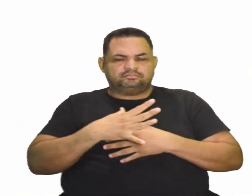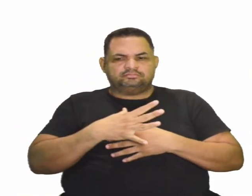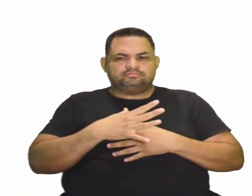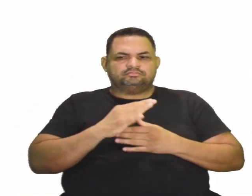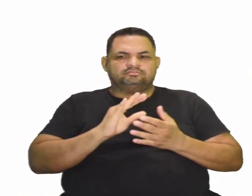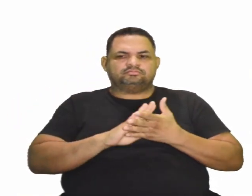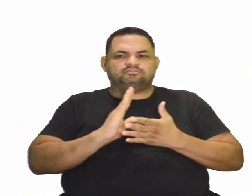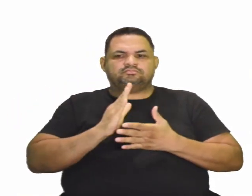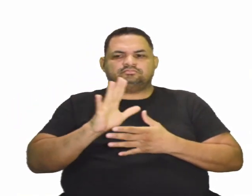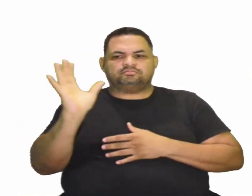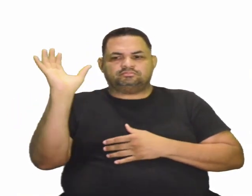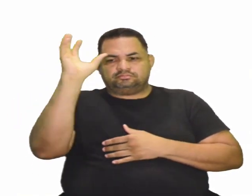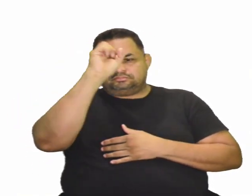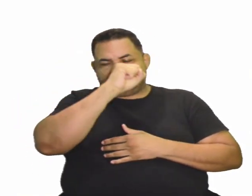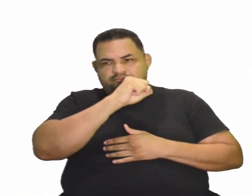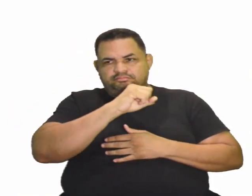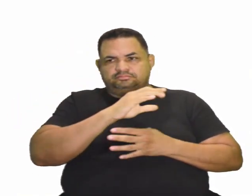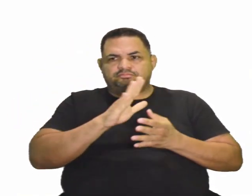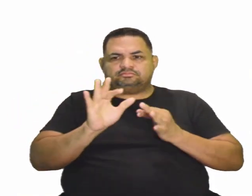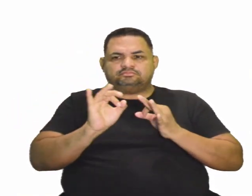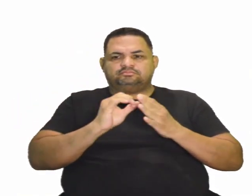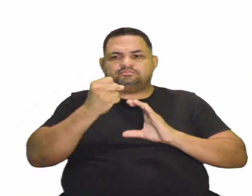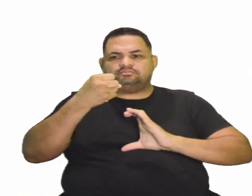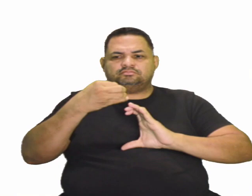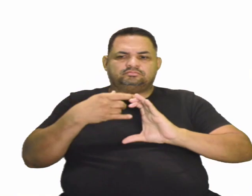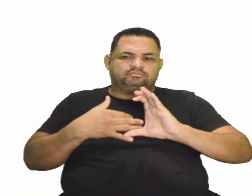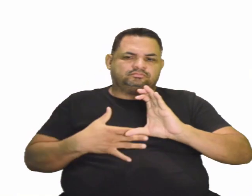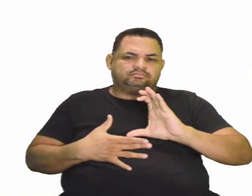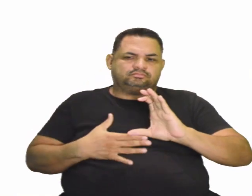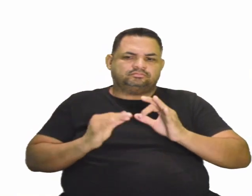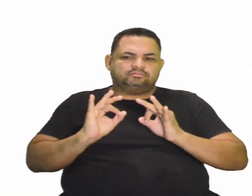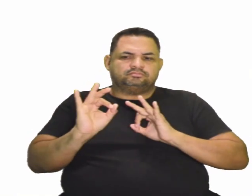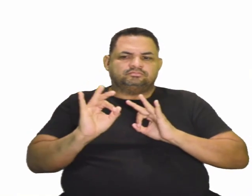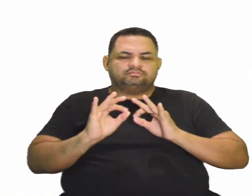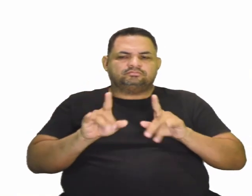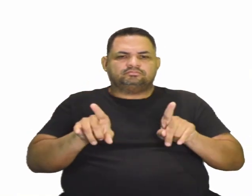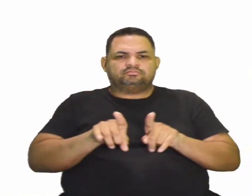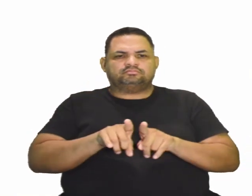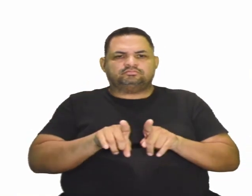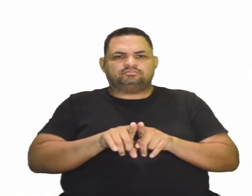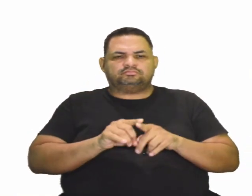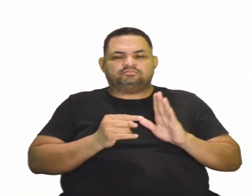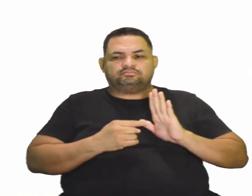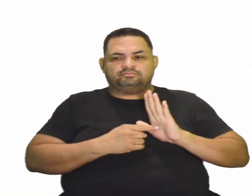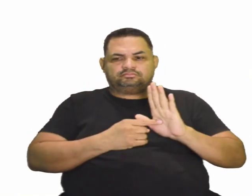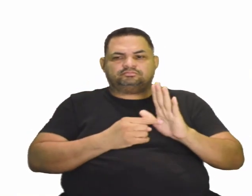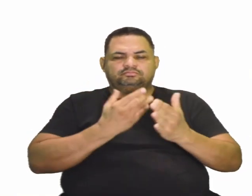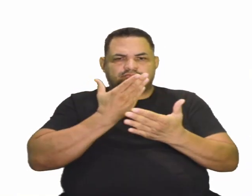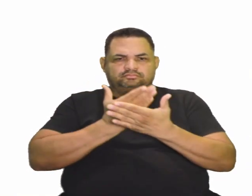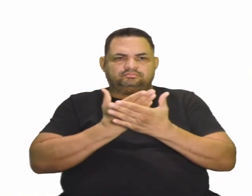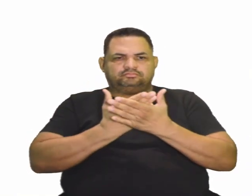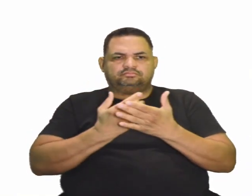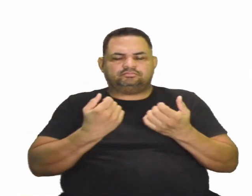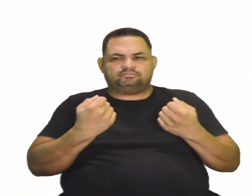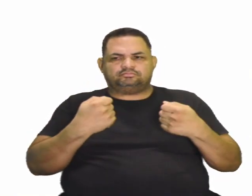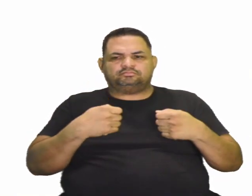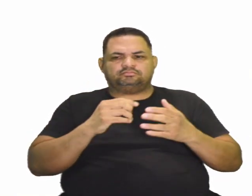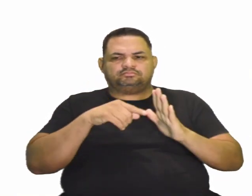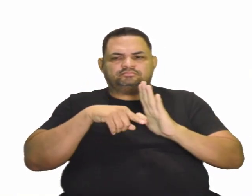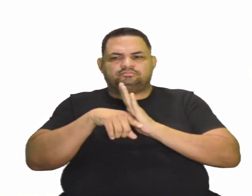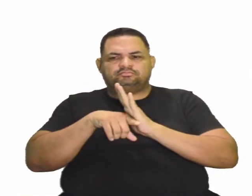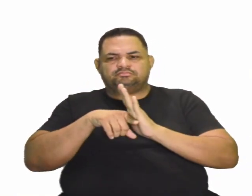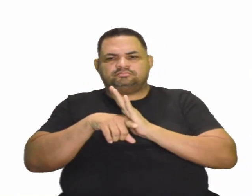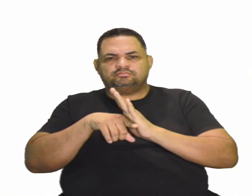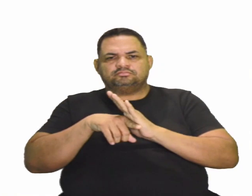vocês já aprenderam aí várias características. Também eu trouxe durante a aula. Vocês podem pesquisar